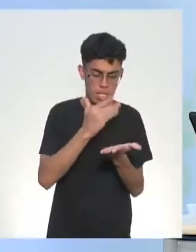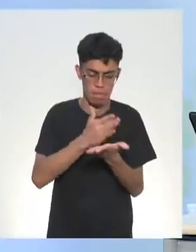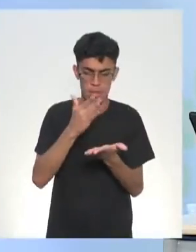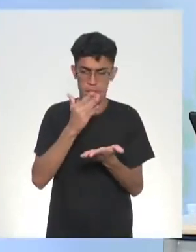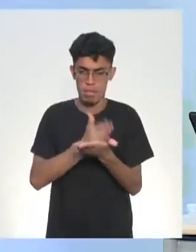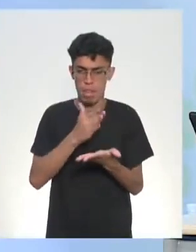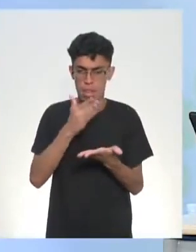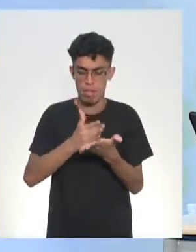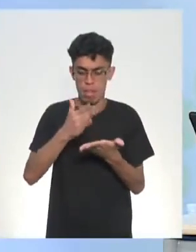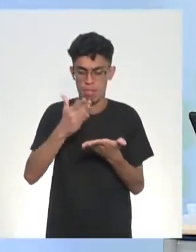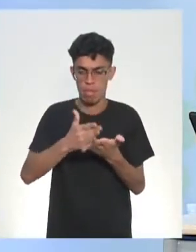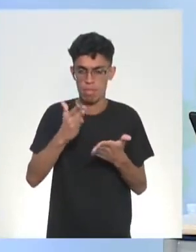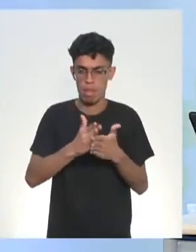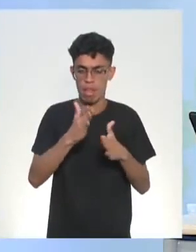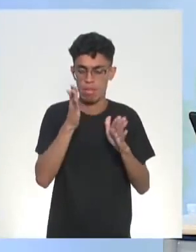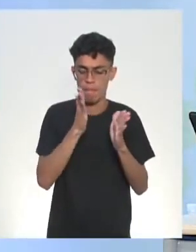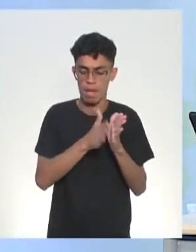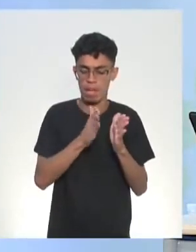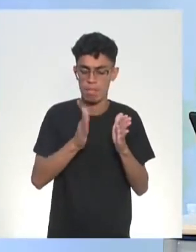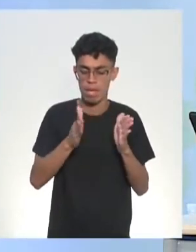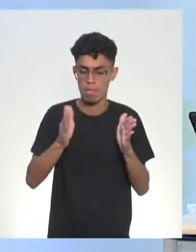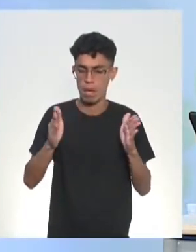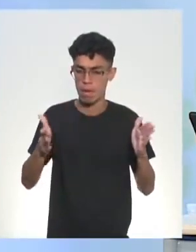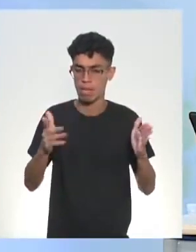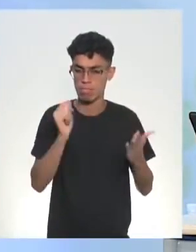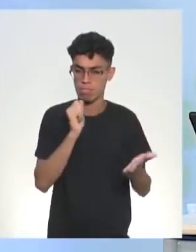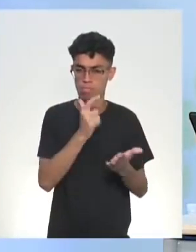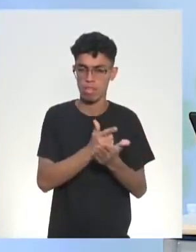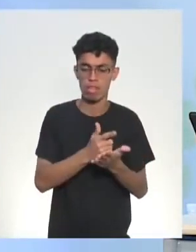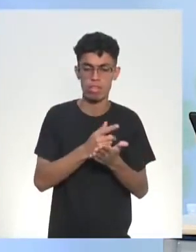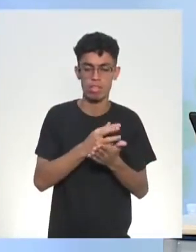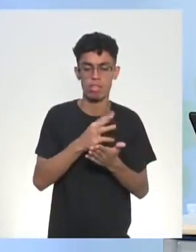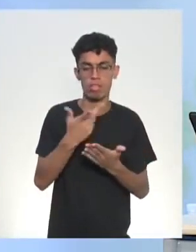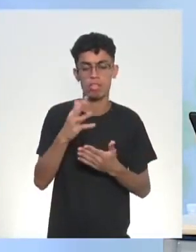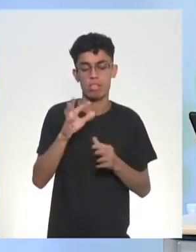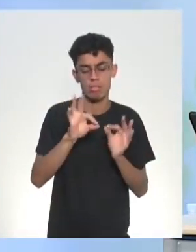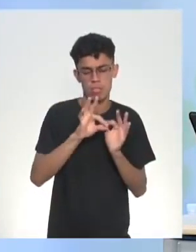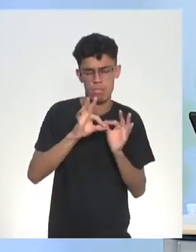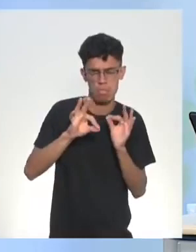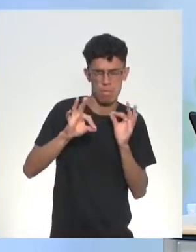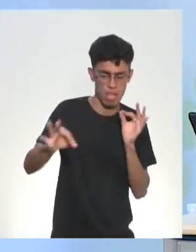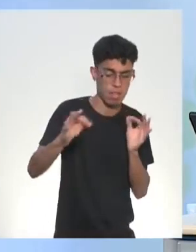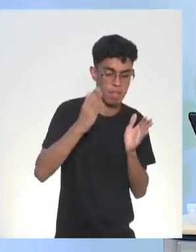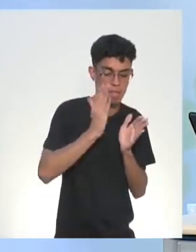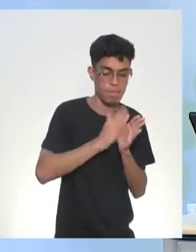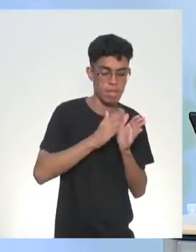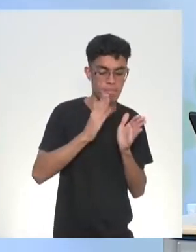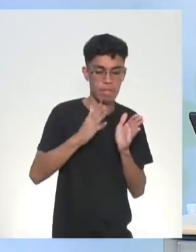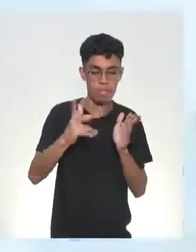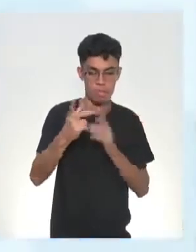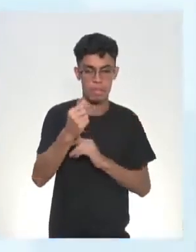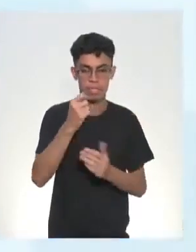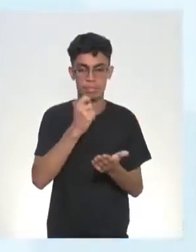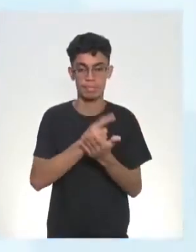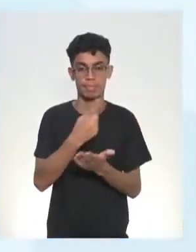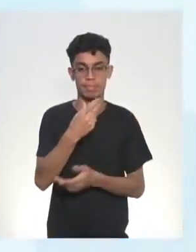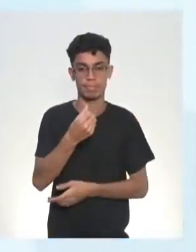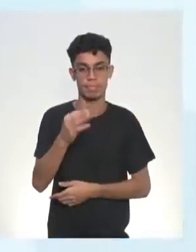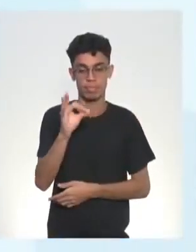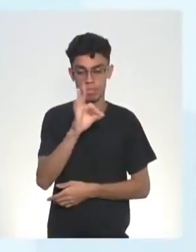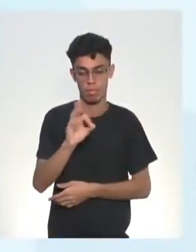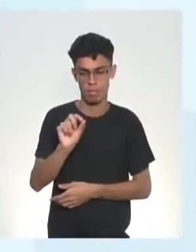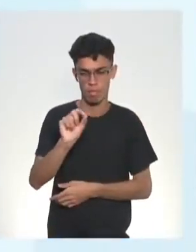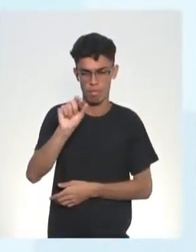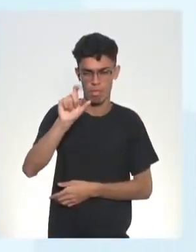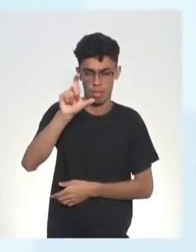parcelado, em muitas parcelas, que vai demorar muito para pagar, a gente fala que é um pagamento a prazo, tá bom? E o que é esse acrescidos de 16% de